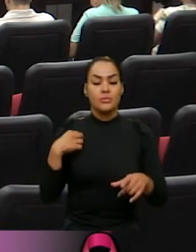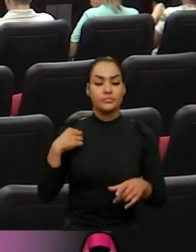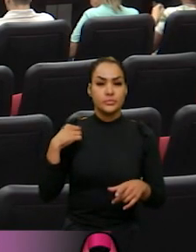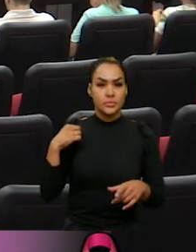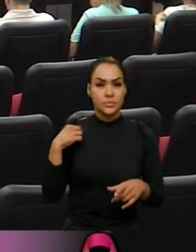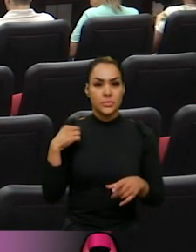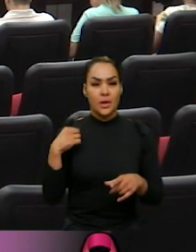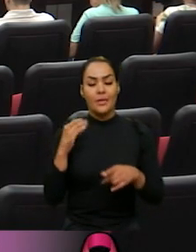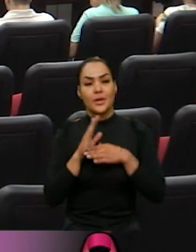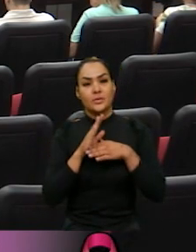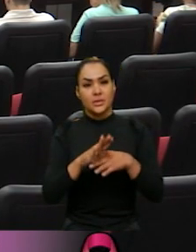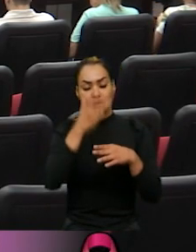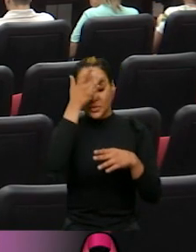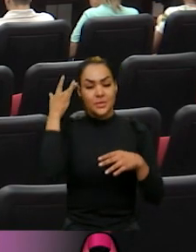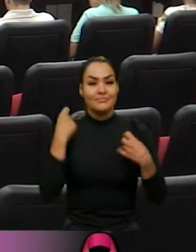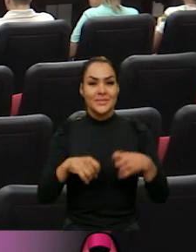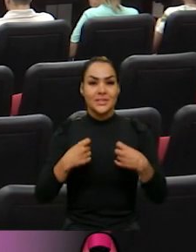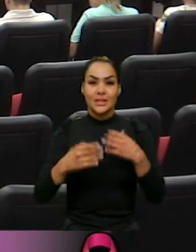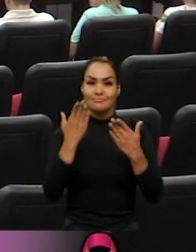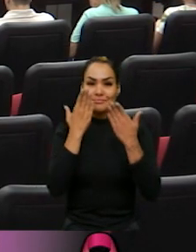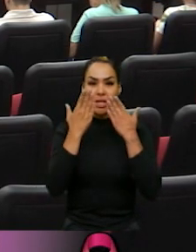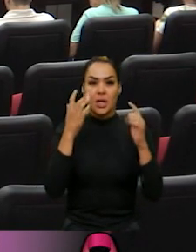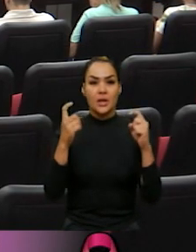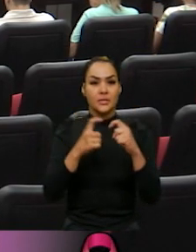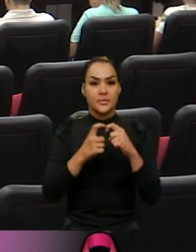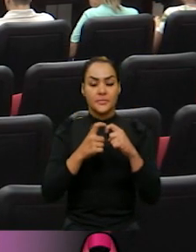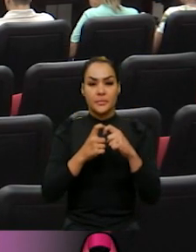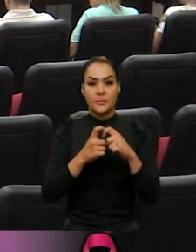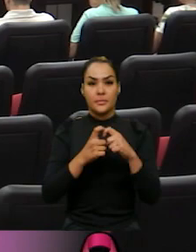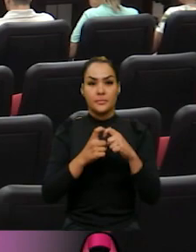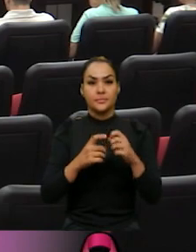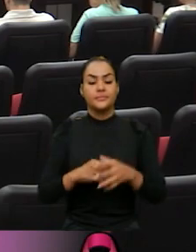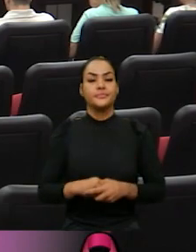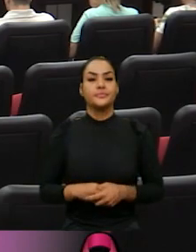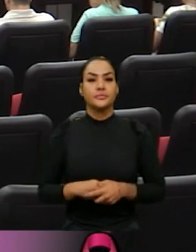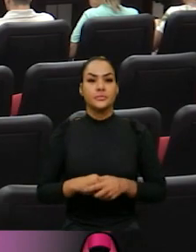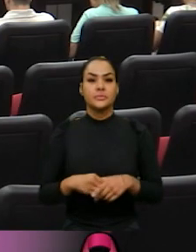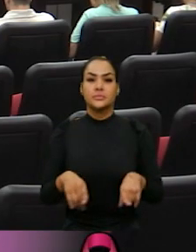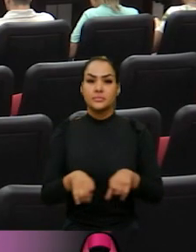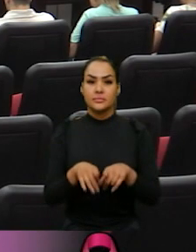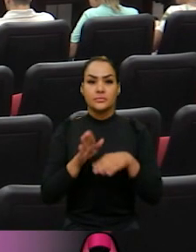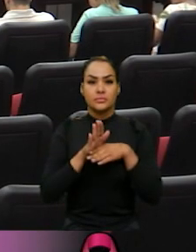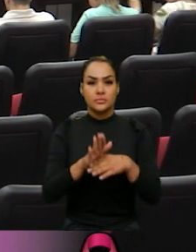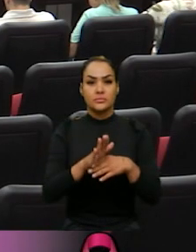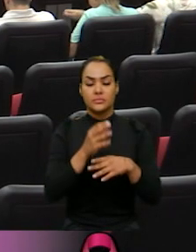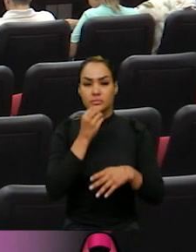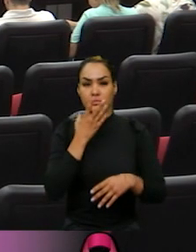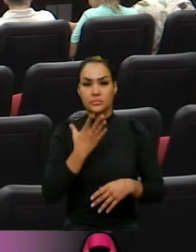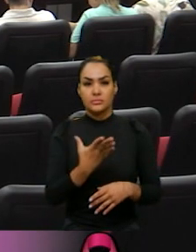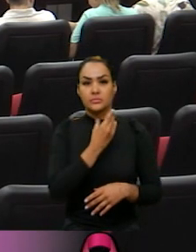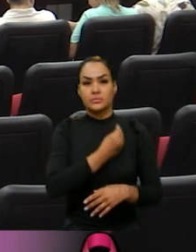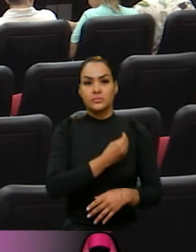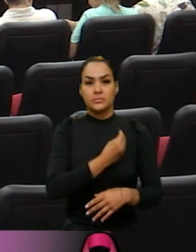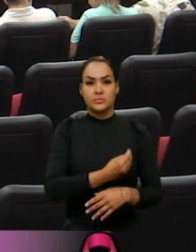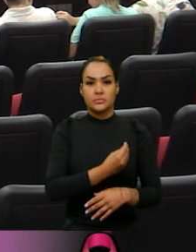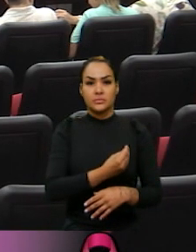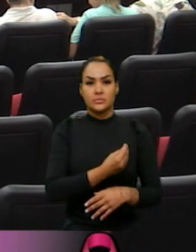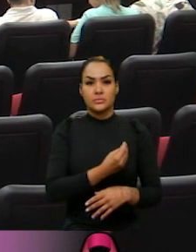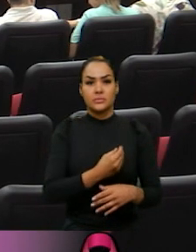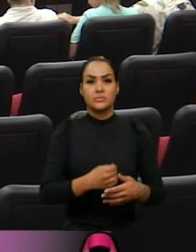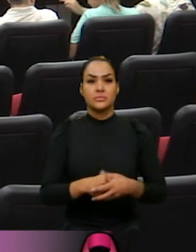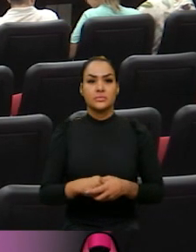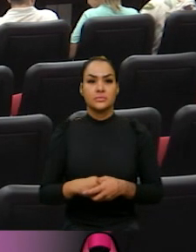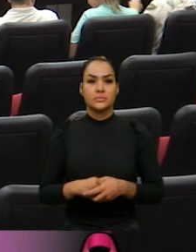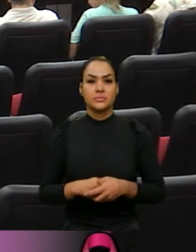importantes para a manutenção da saúde, do lazer, do bem-estar da população da nossa cidade, e para homenagear o vereador Maurício